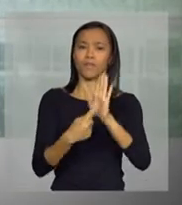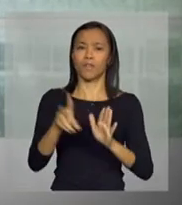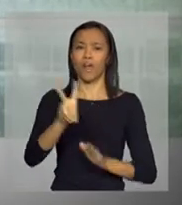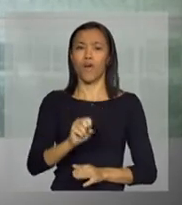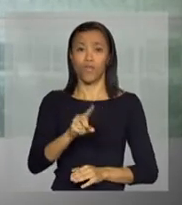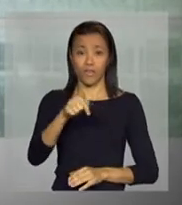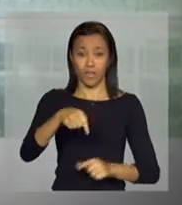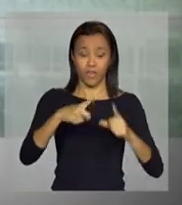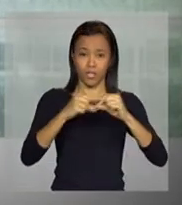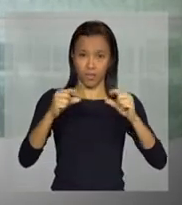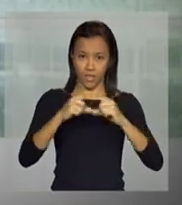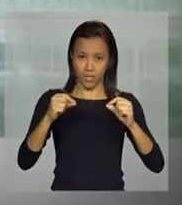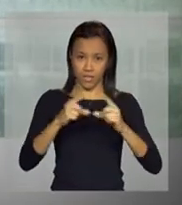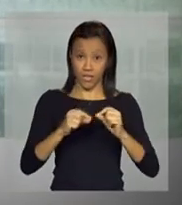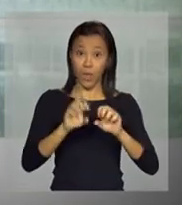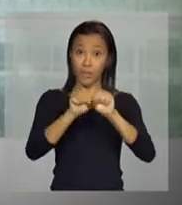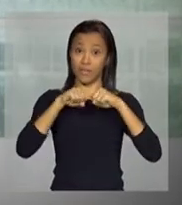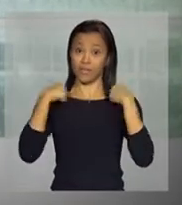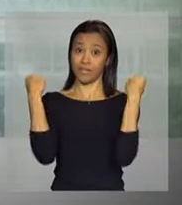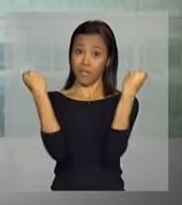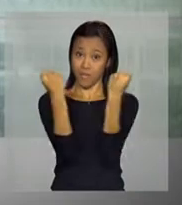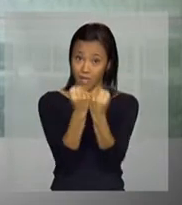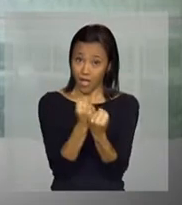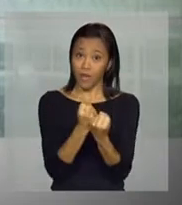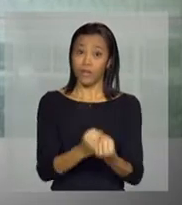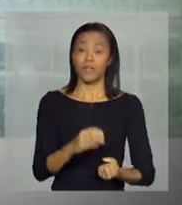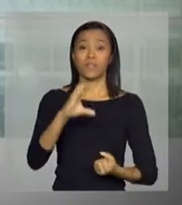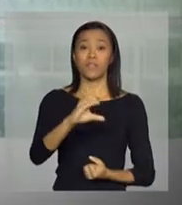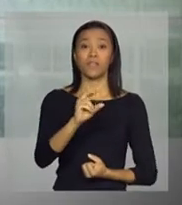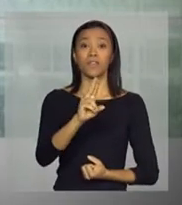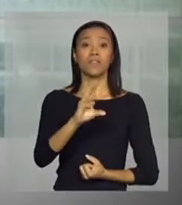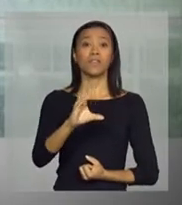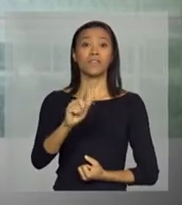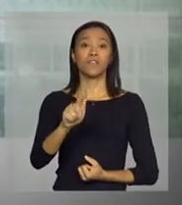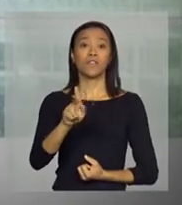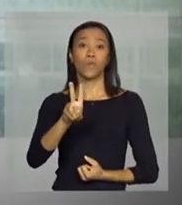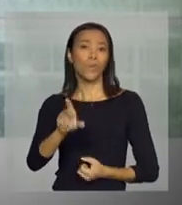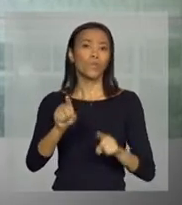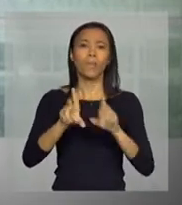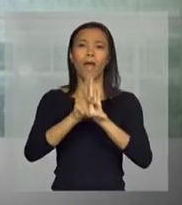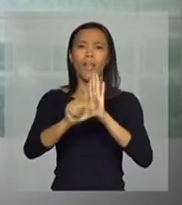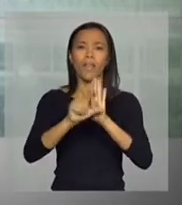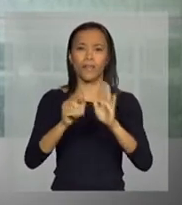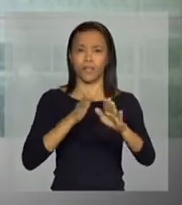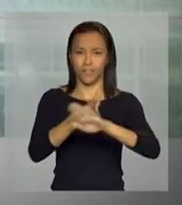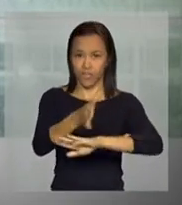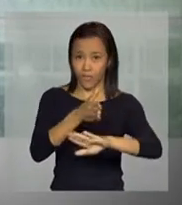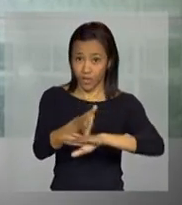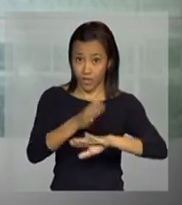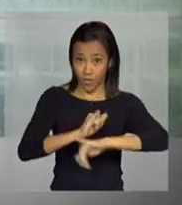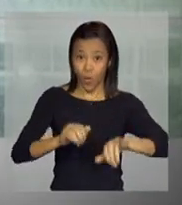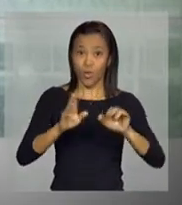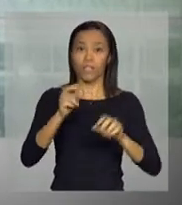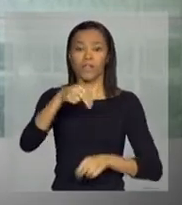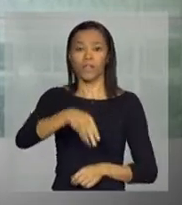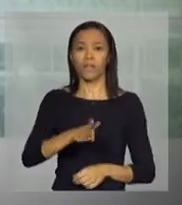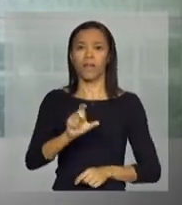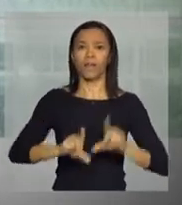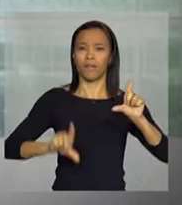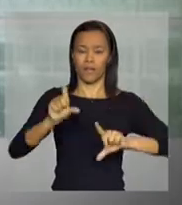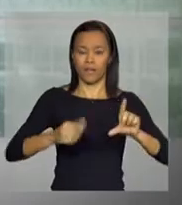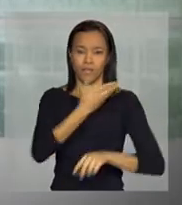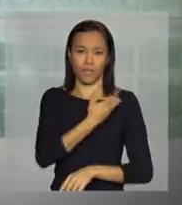vivo de Brasília o seminário da Controladoria Geral da União sobre a lei de acesso à informação Continue com a gente na